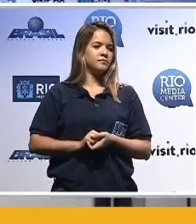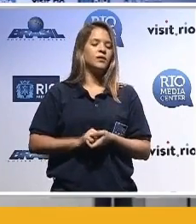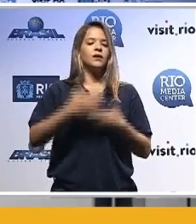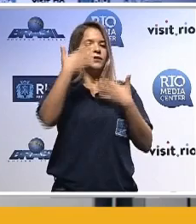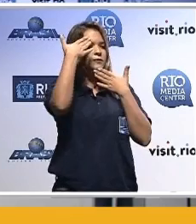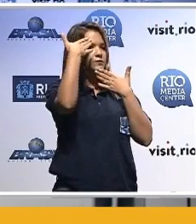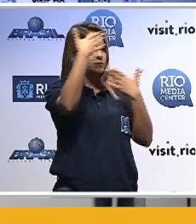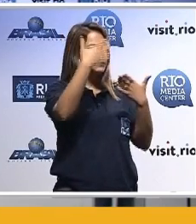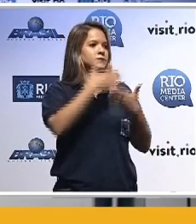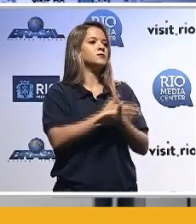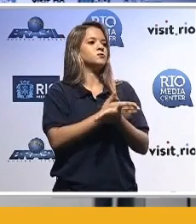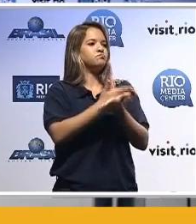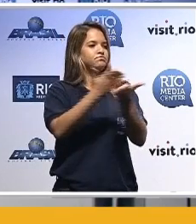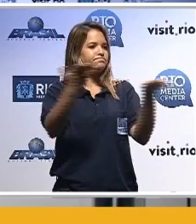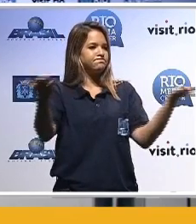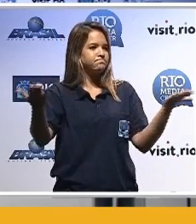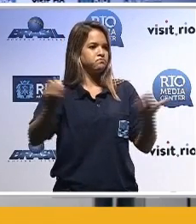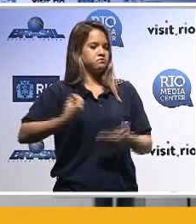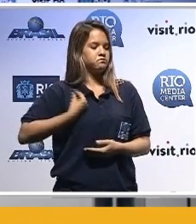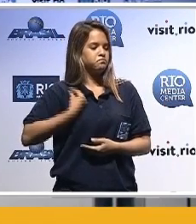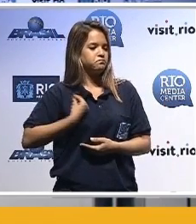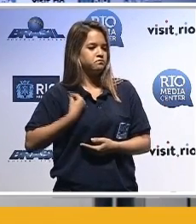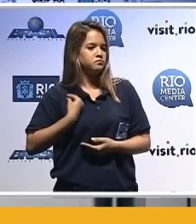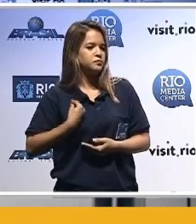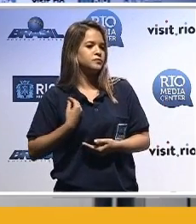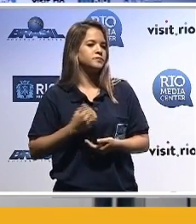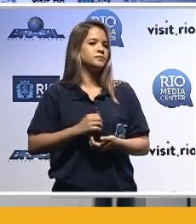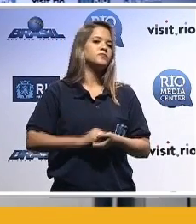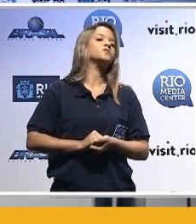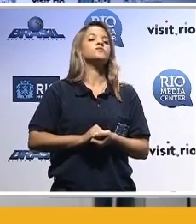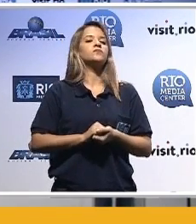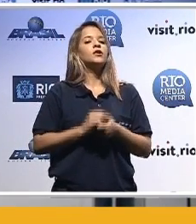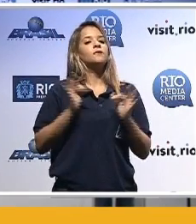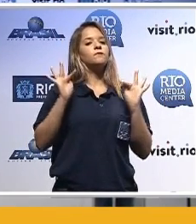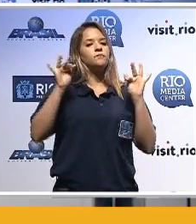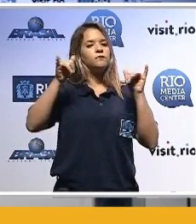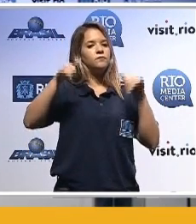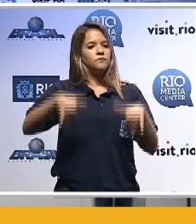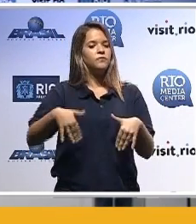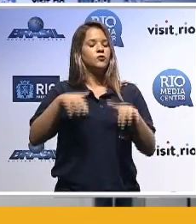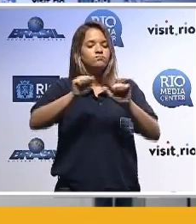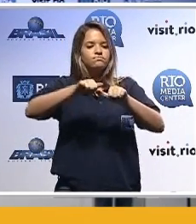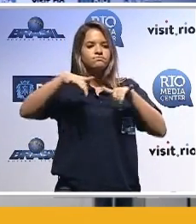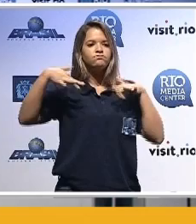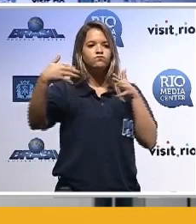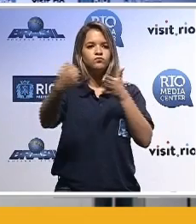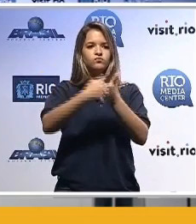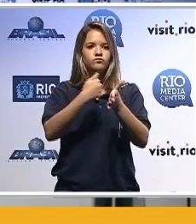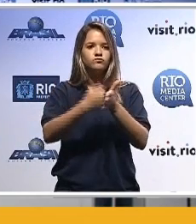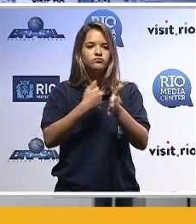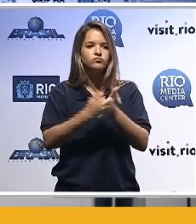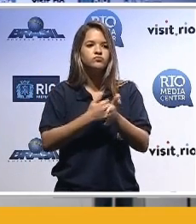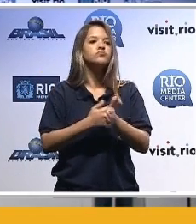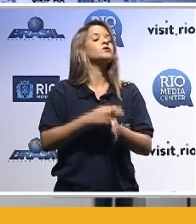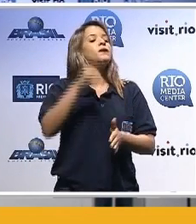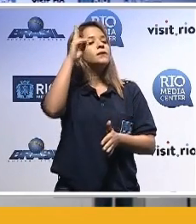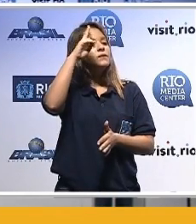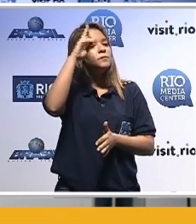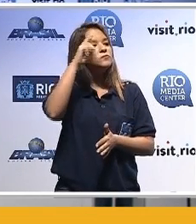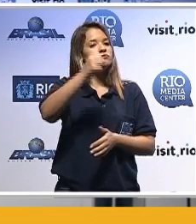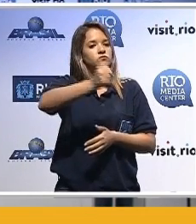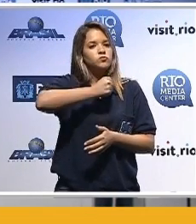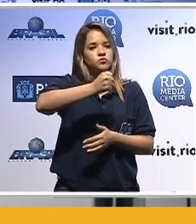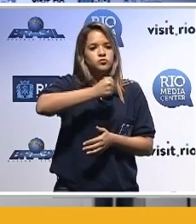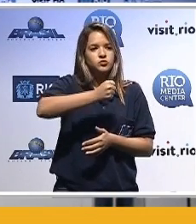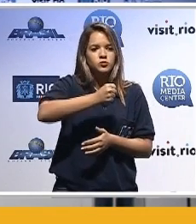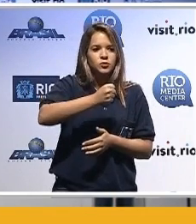Agradecemos a presença de todas as autoridades aqui presentes, encerramos a coletiva e lembramos também aos jornalistas que todo o conteúdo da coletiva